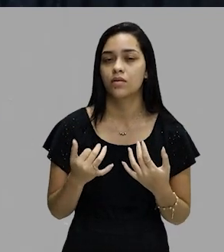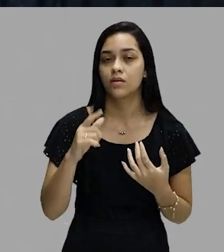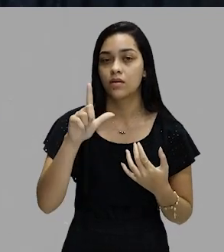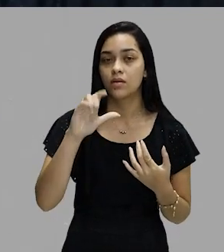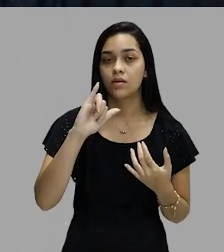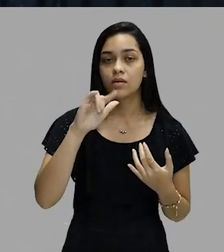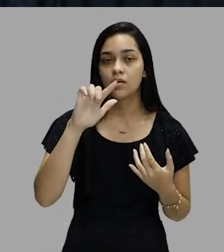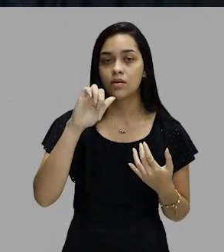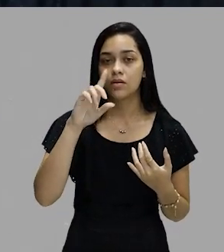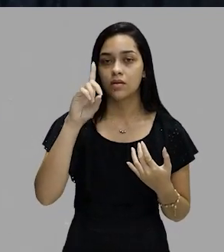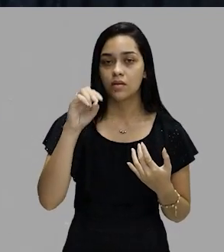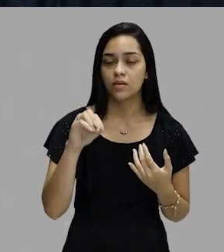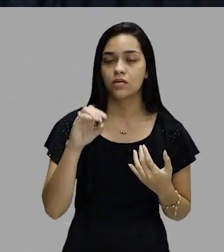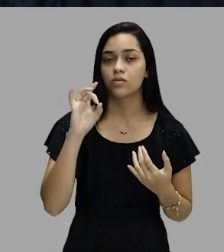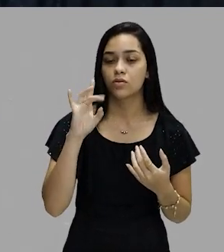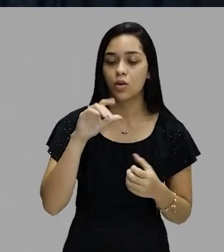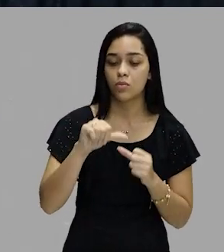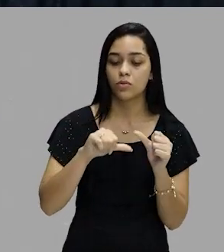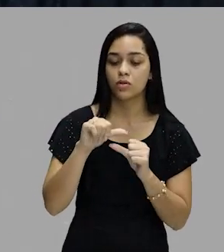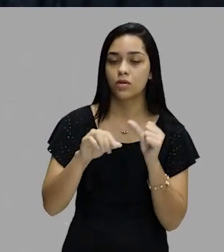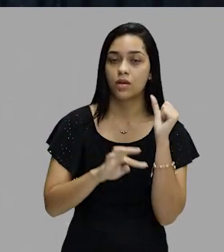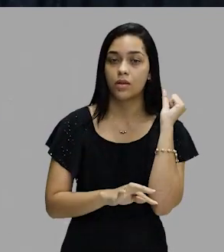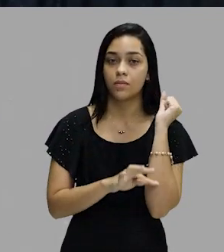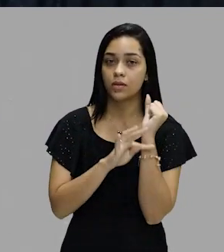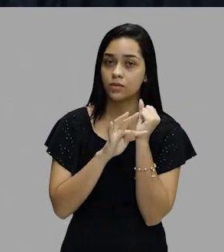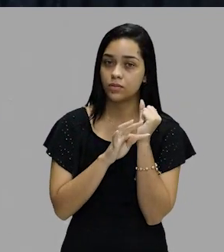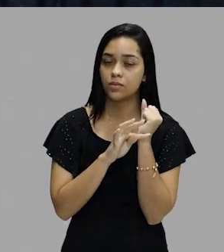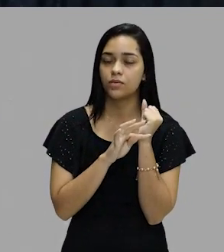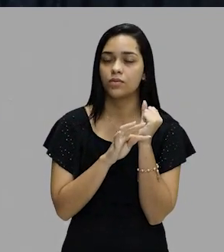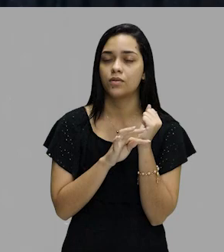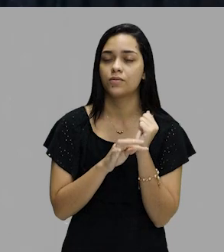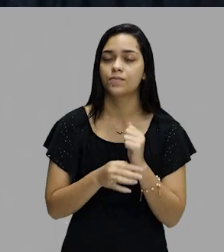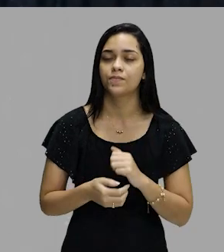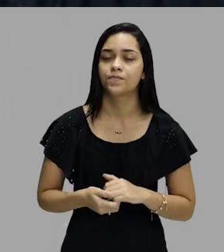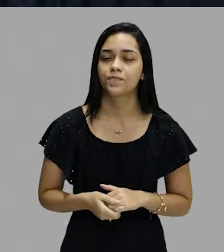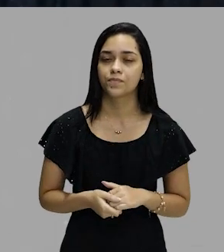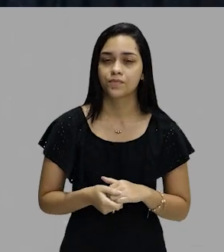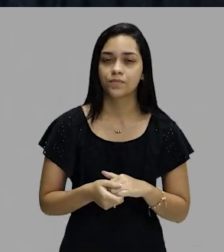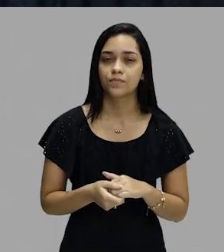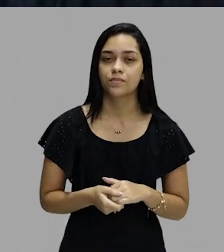líquido, apenas mudando a temperatura, certo?